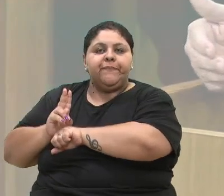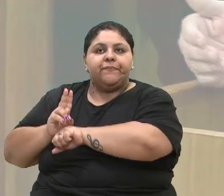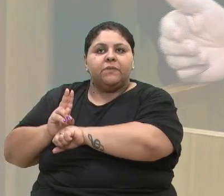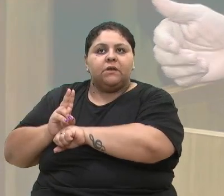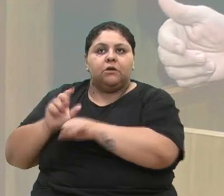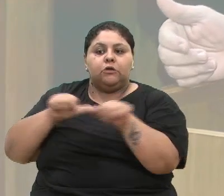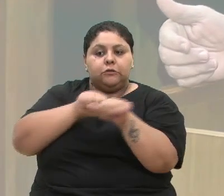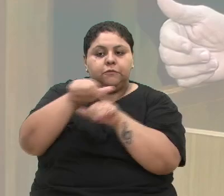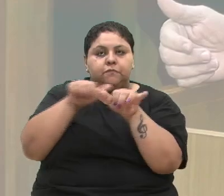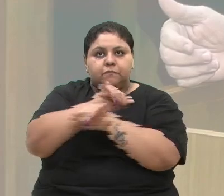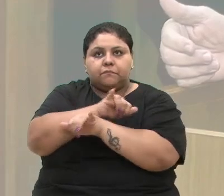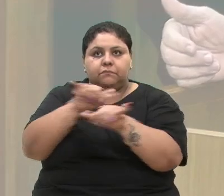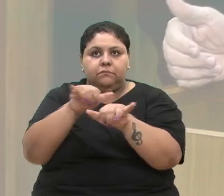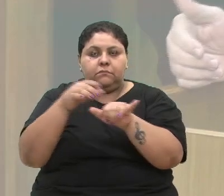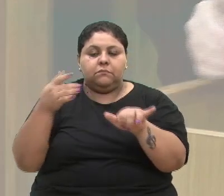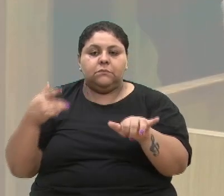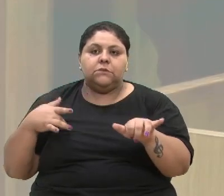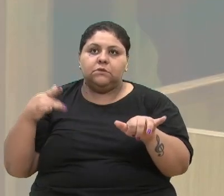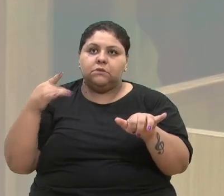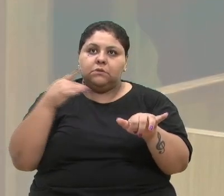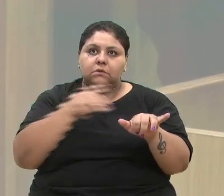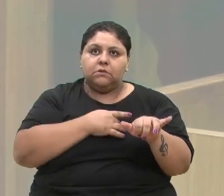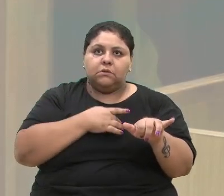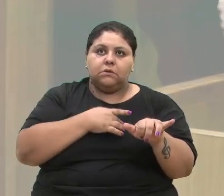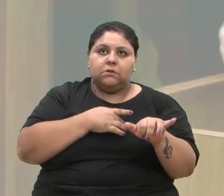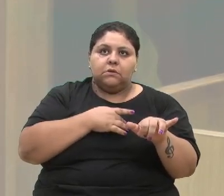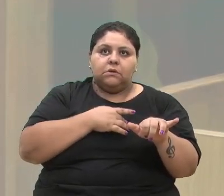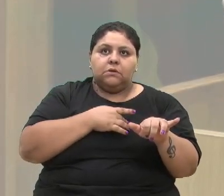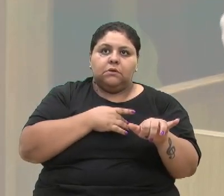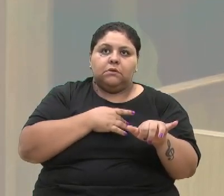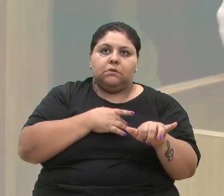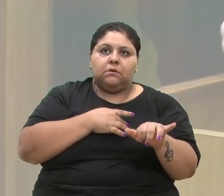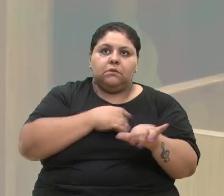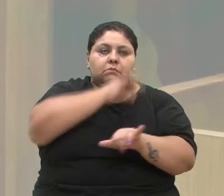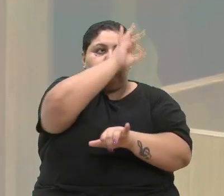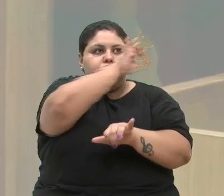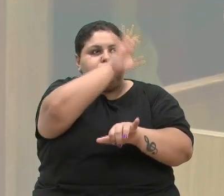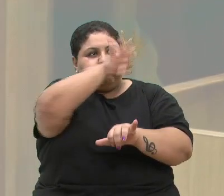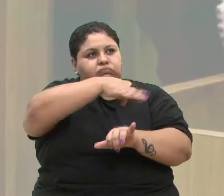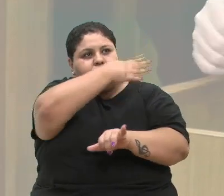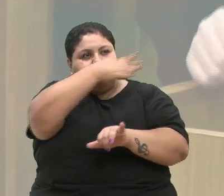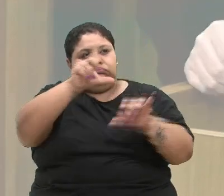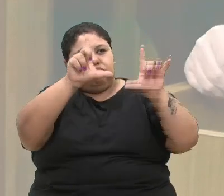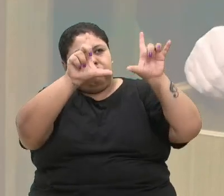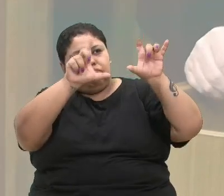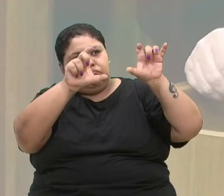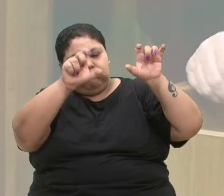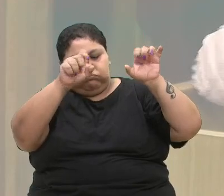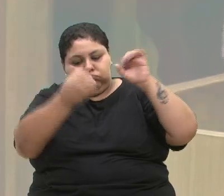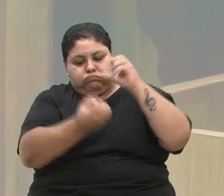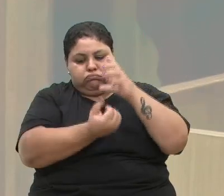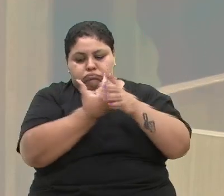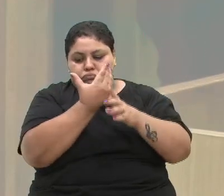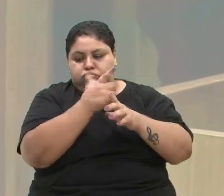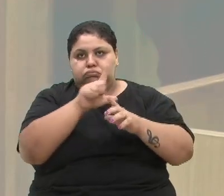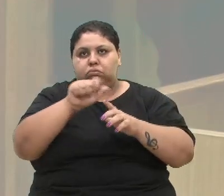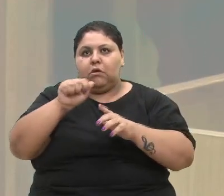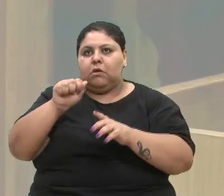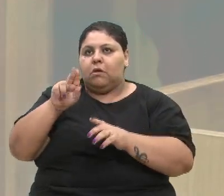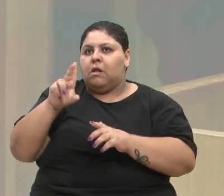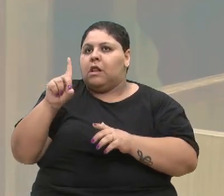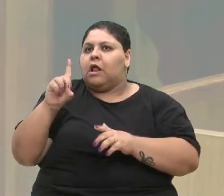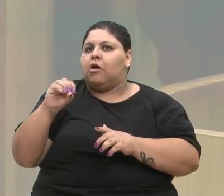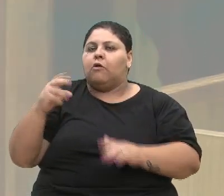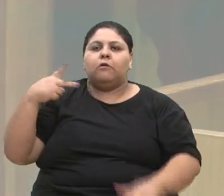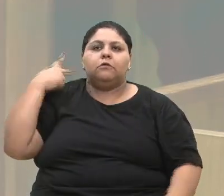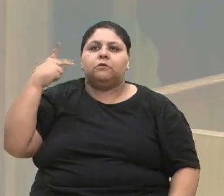de informações entre médicos, transmissão de gráficos, imagens e dados para emissão de laudo ou parecer. O vereador Fantinel falou, lá